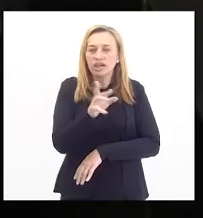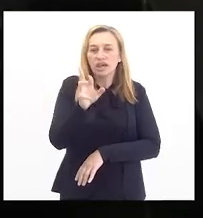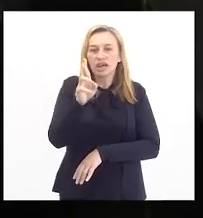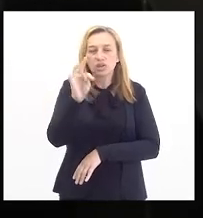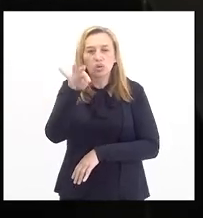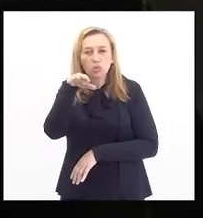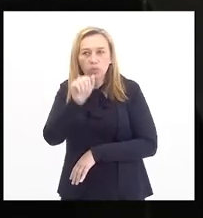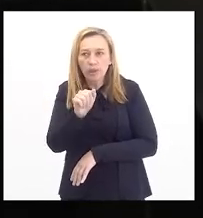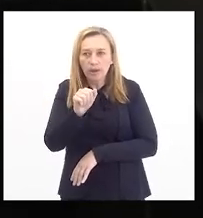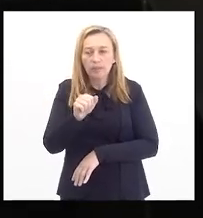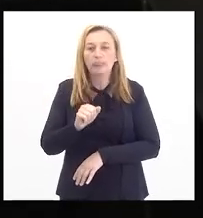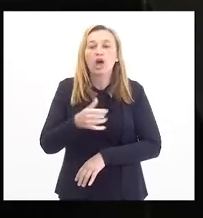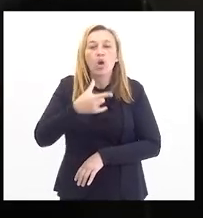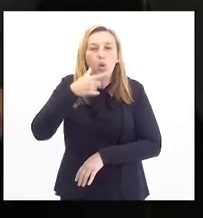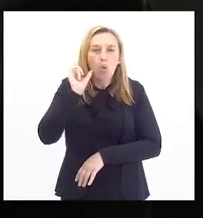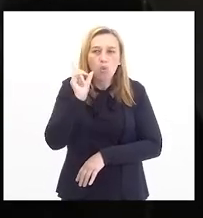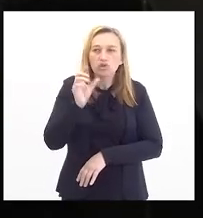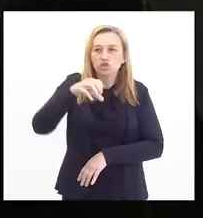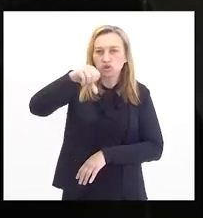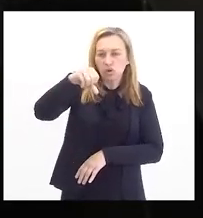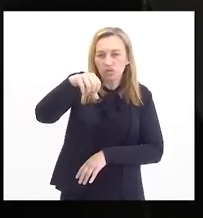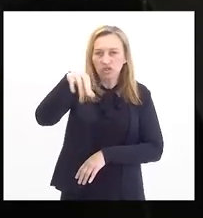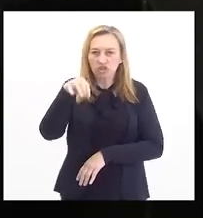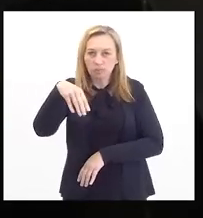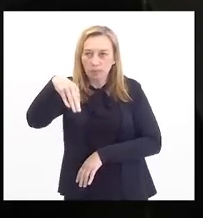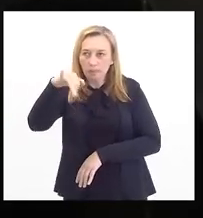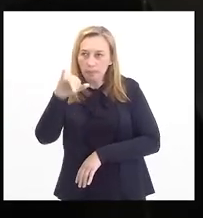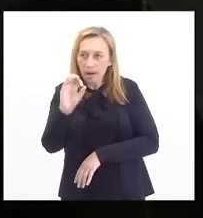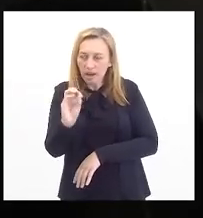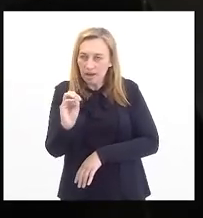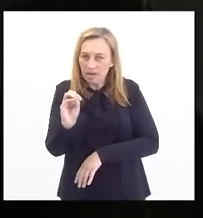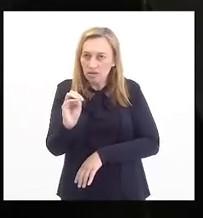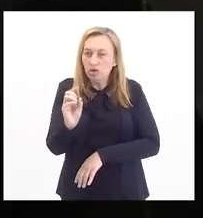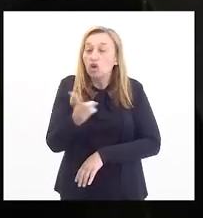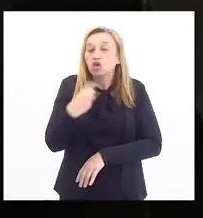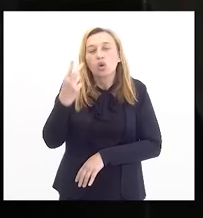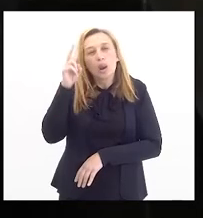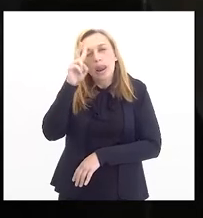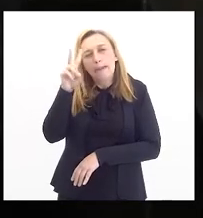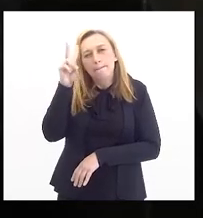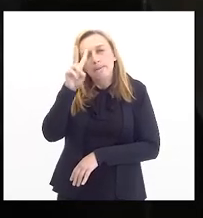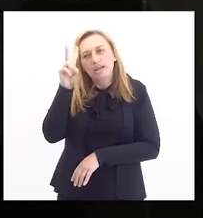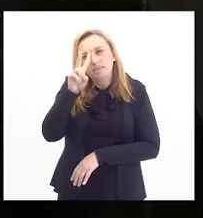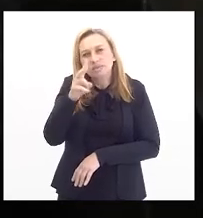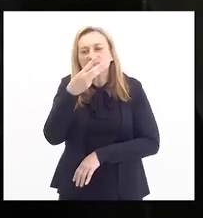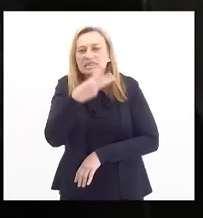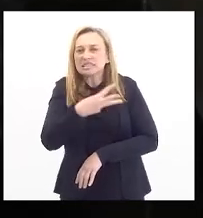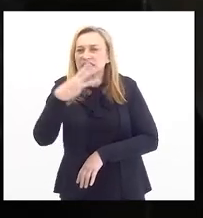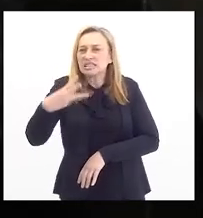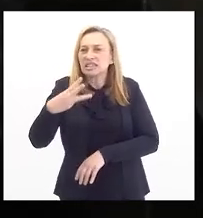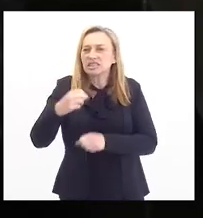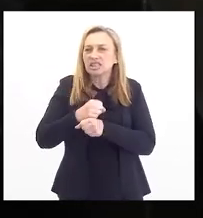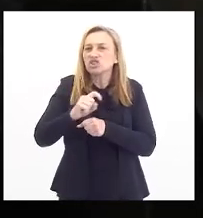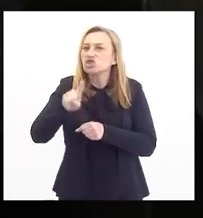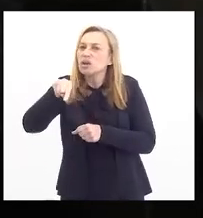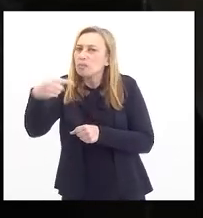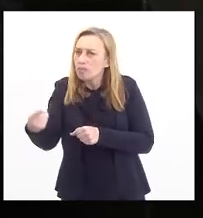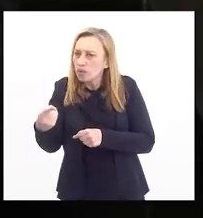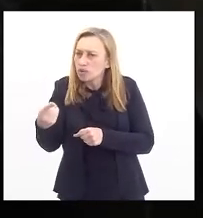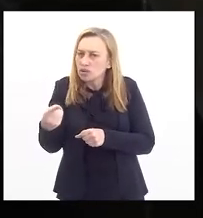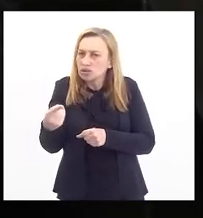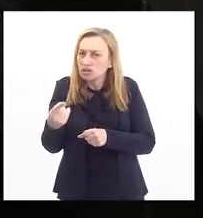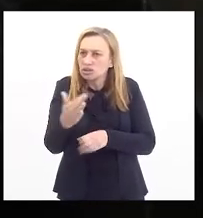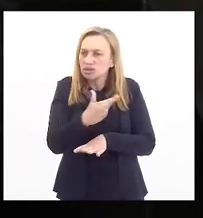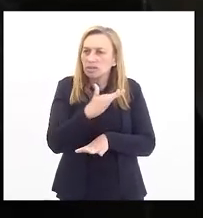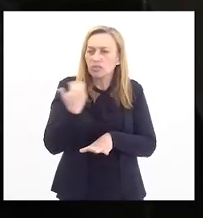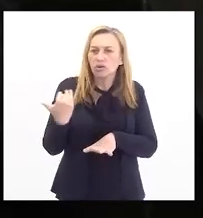Nacional, porque ontem, 9 de maio, nós lembramos, 33 anos depois, do massacre